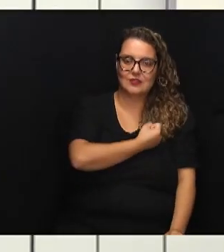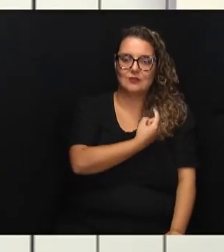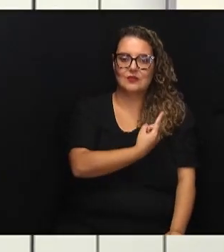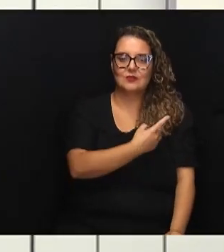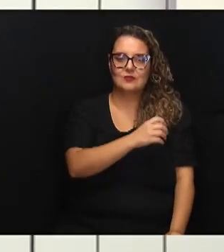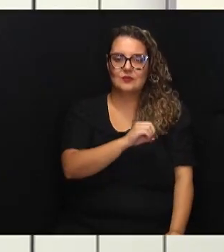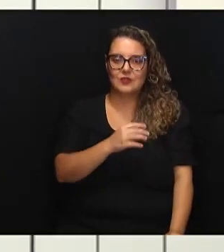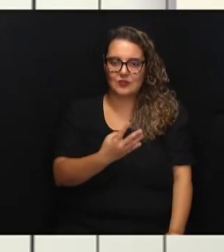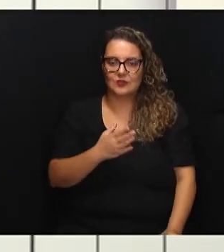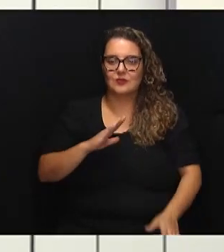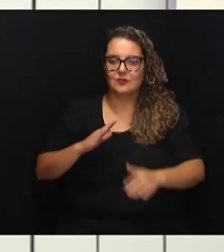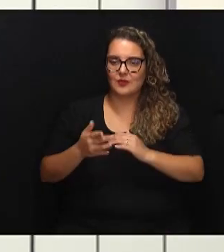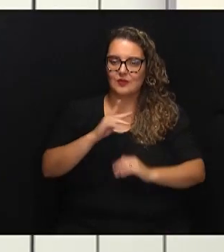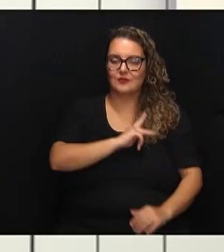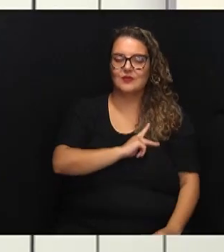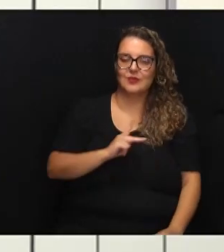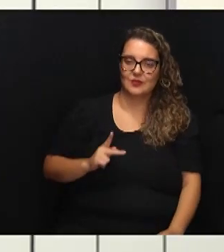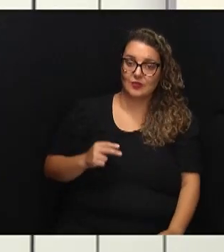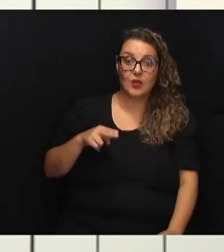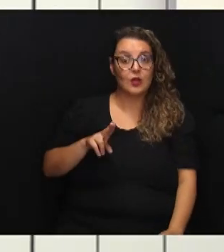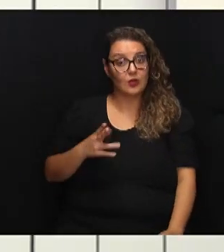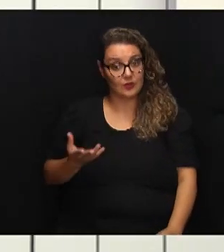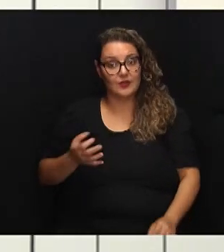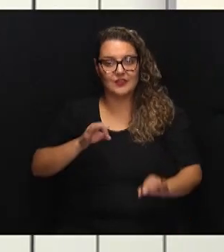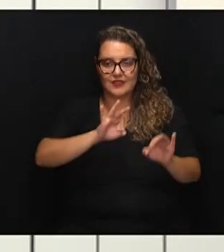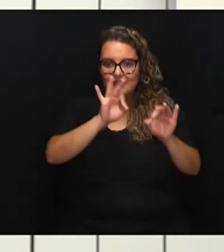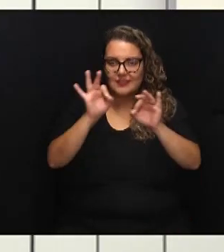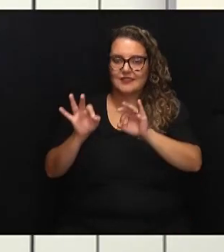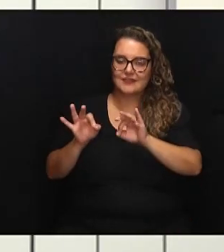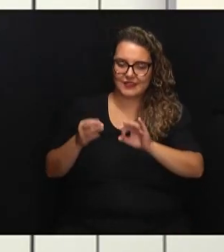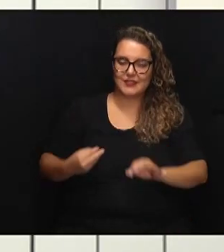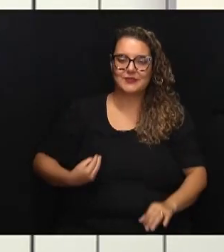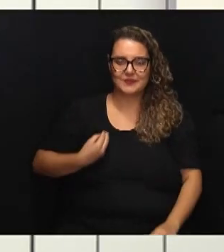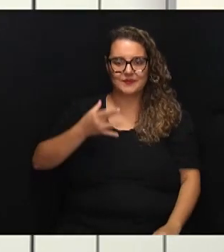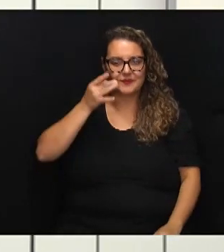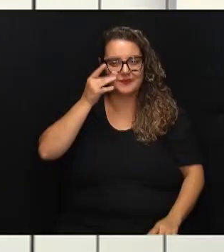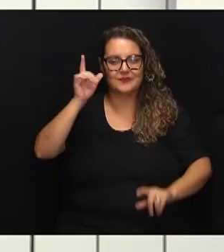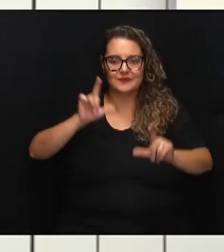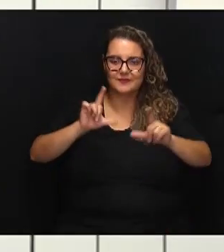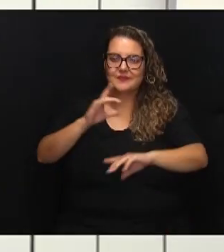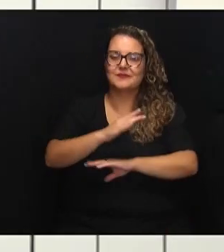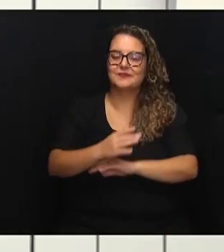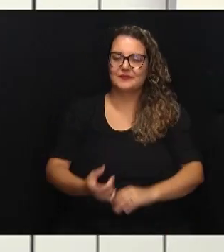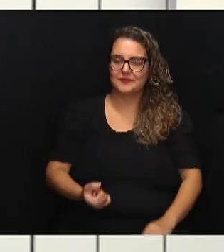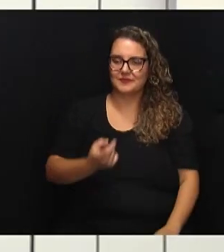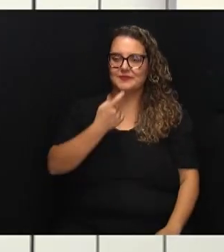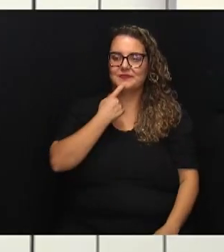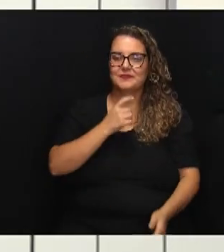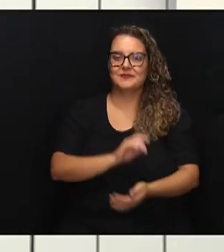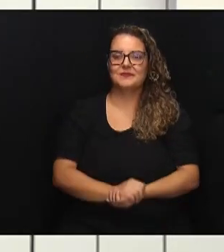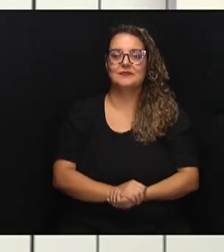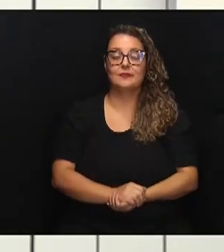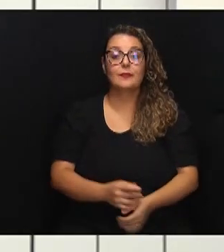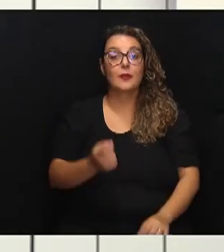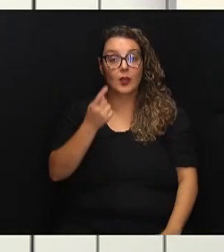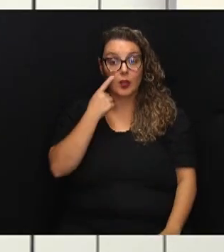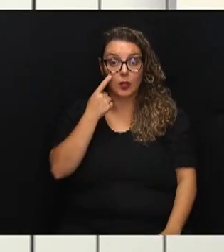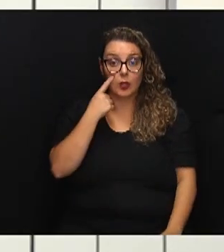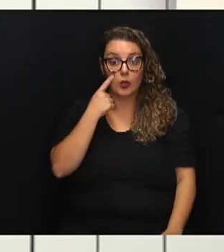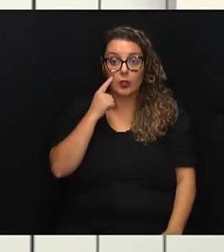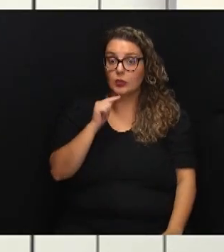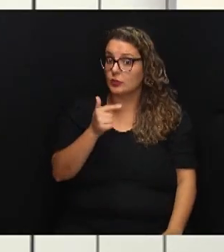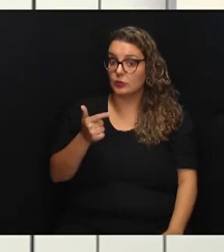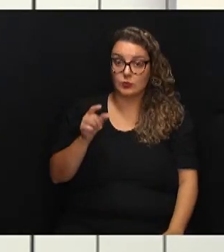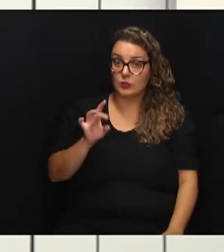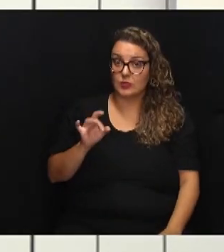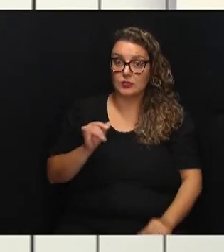no bairro Ponte Preta, ou acompanhar ao vivo pela TV Câmara Campinas. Mas olha só, não tem só essa